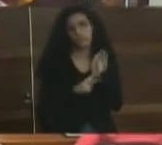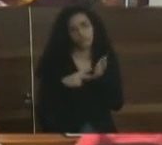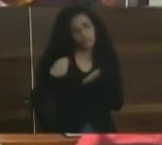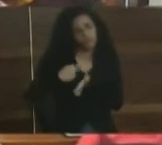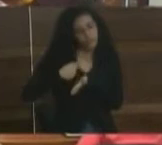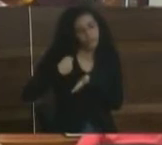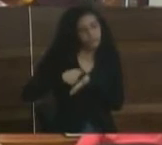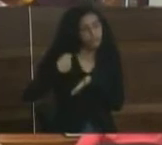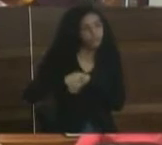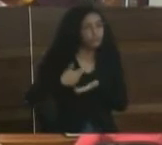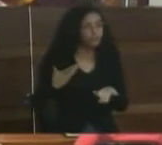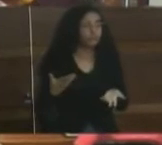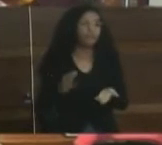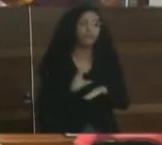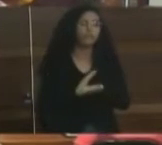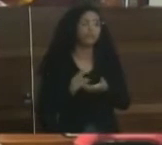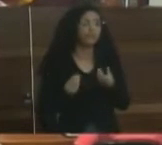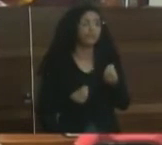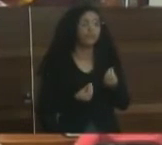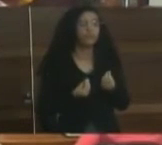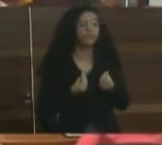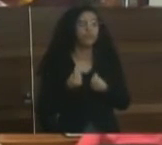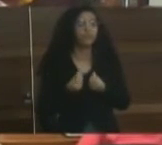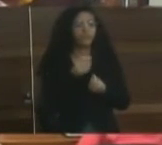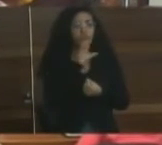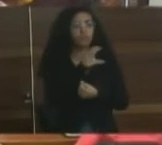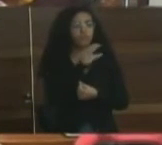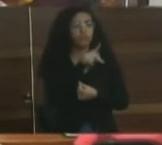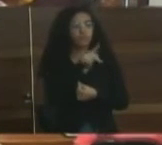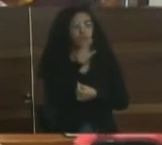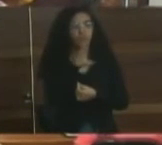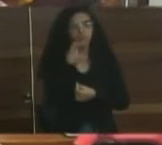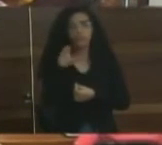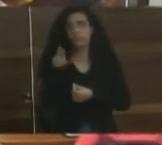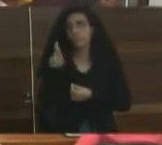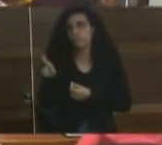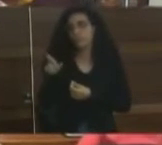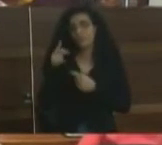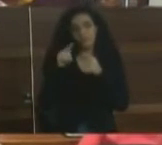e nesse ano